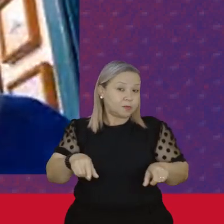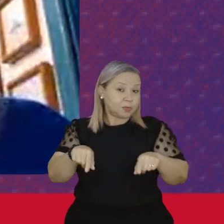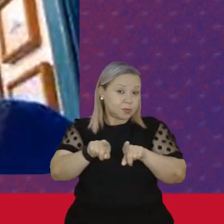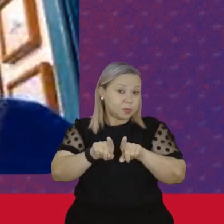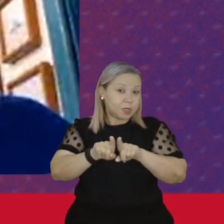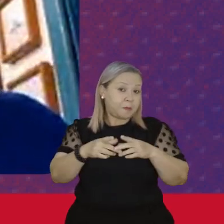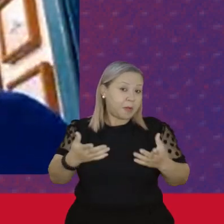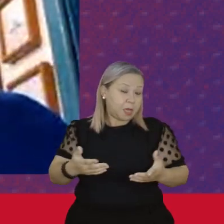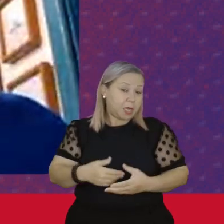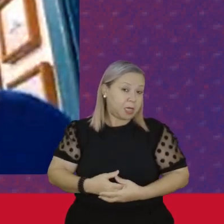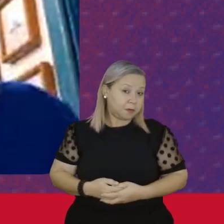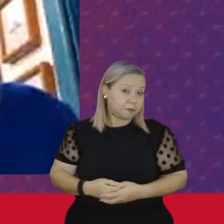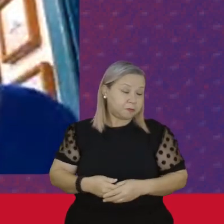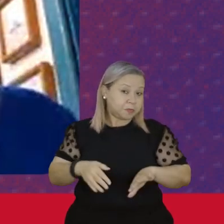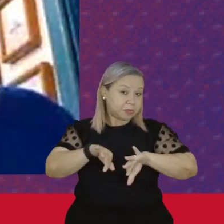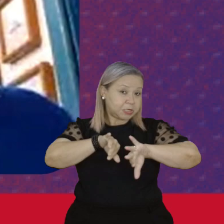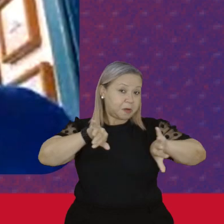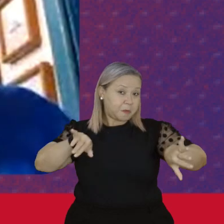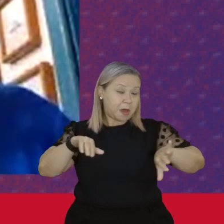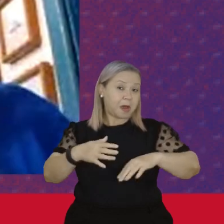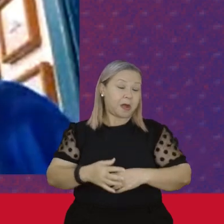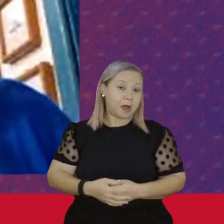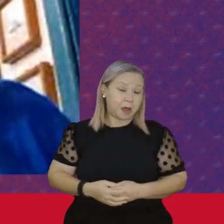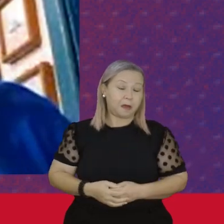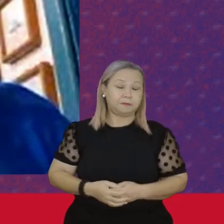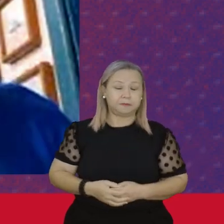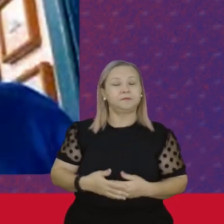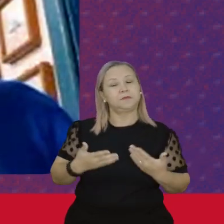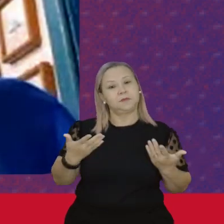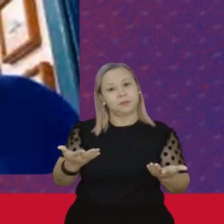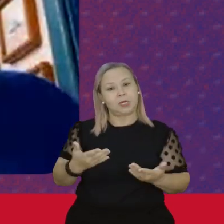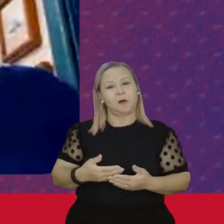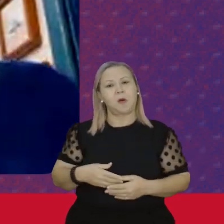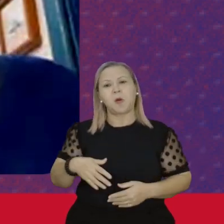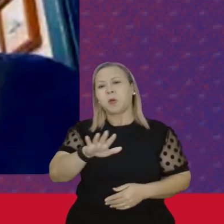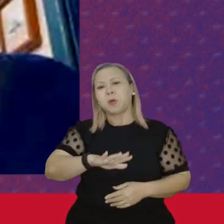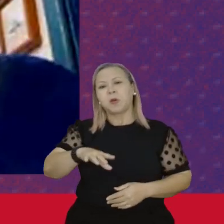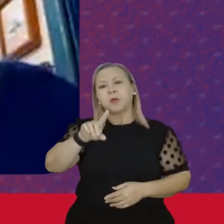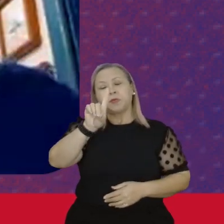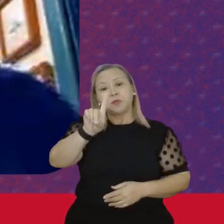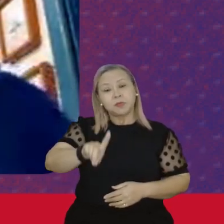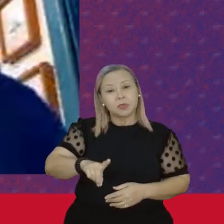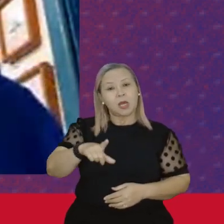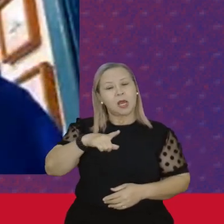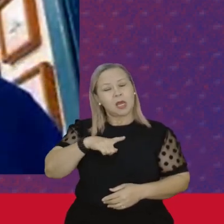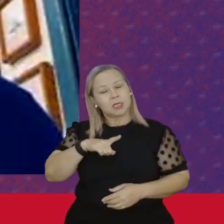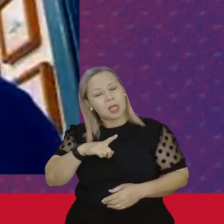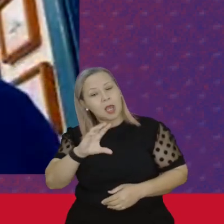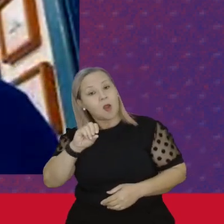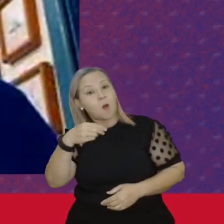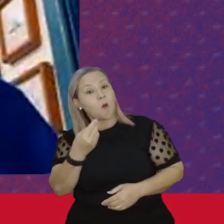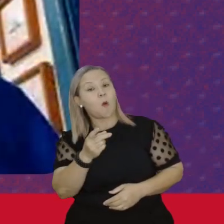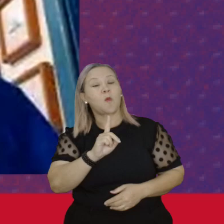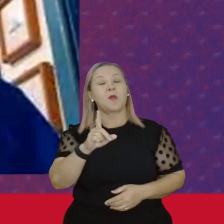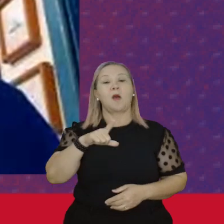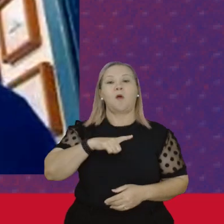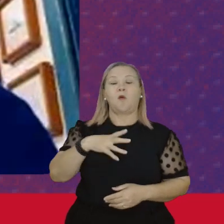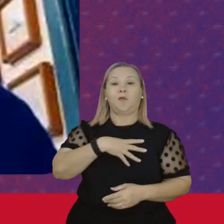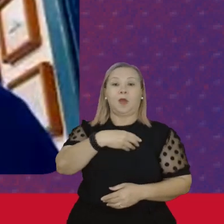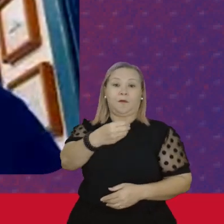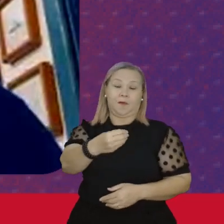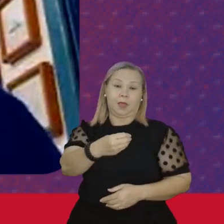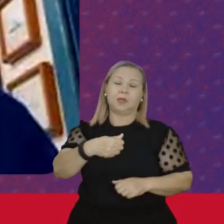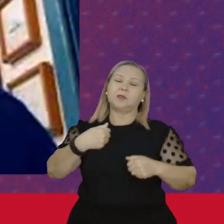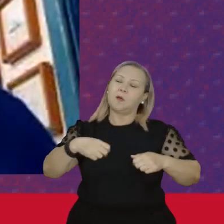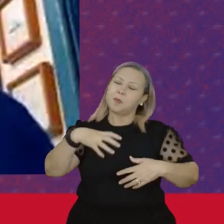desse homem que eu não quero mais viver com ele, né? Então, o direito de ter ou não ter filhos, então tinha que ter